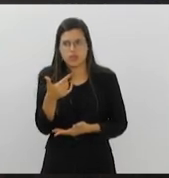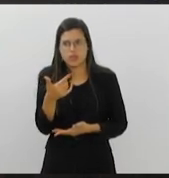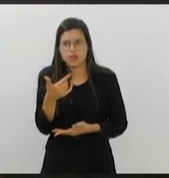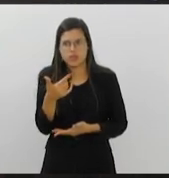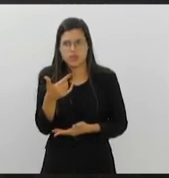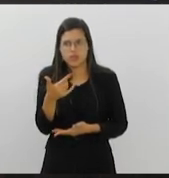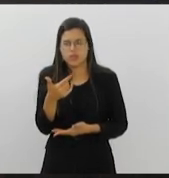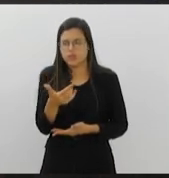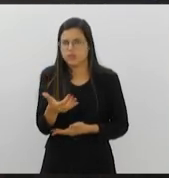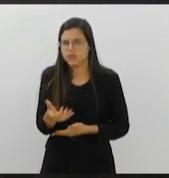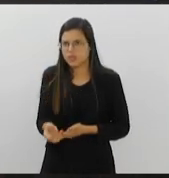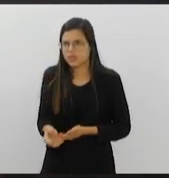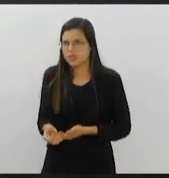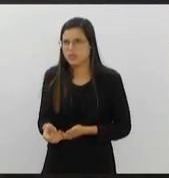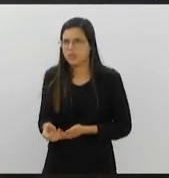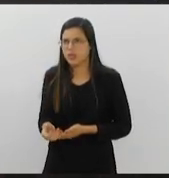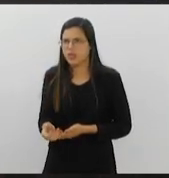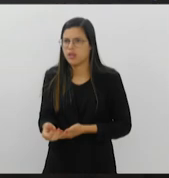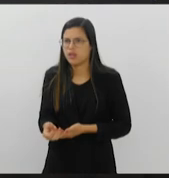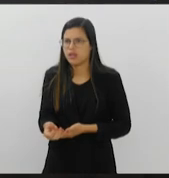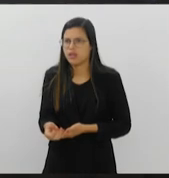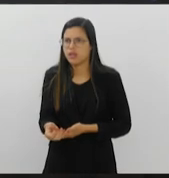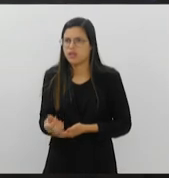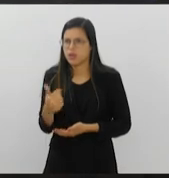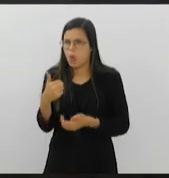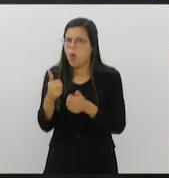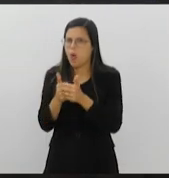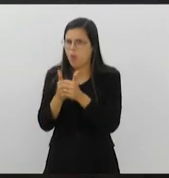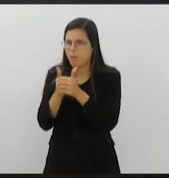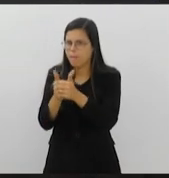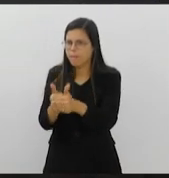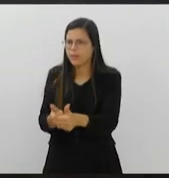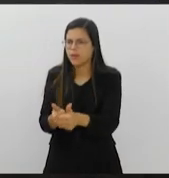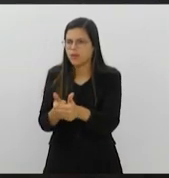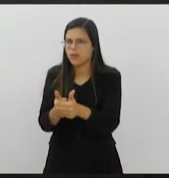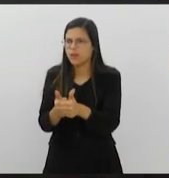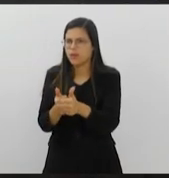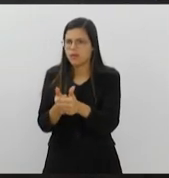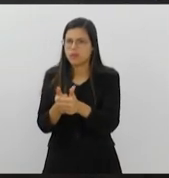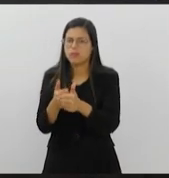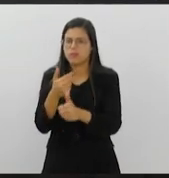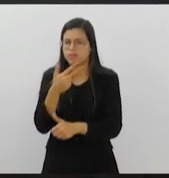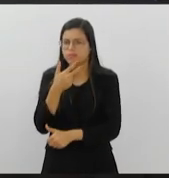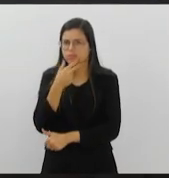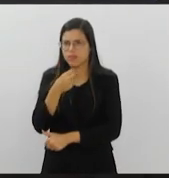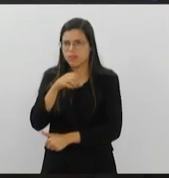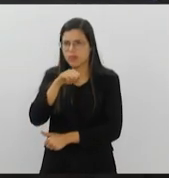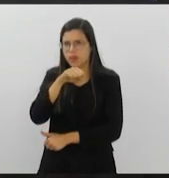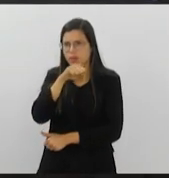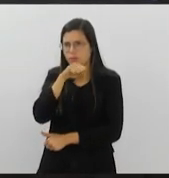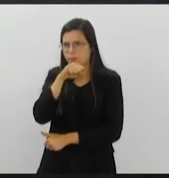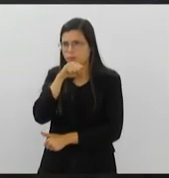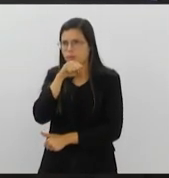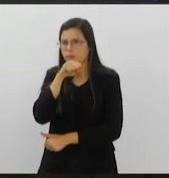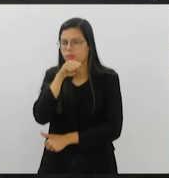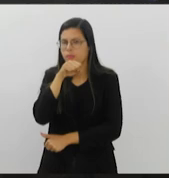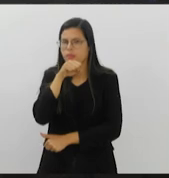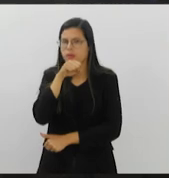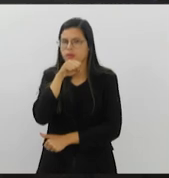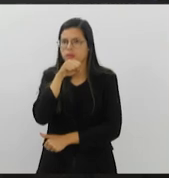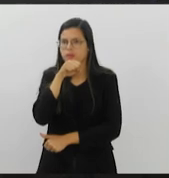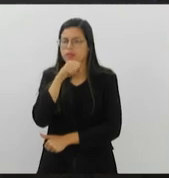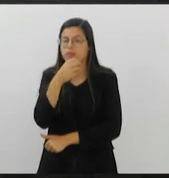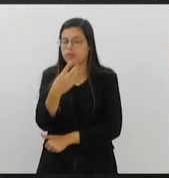meu pai de fralda ainda, e acho isso muito bonito quando vocês se reúnem,